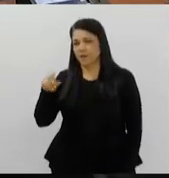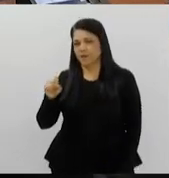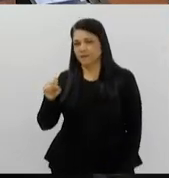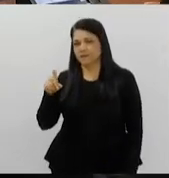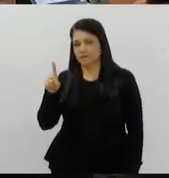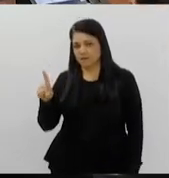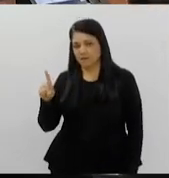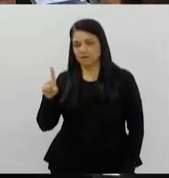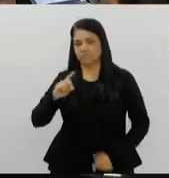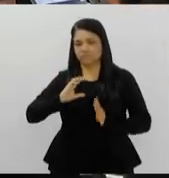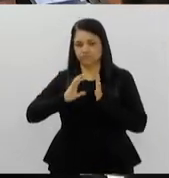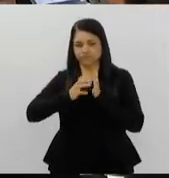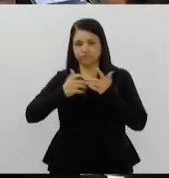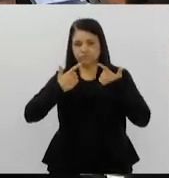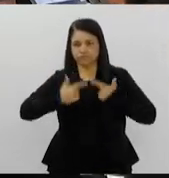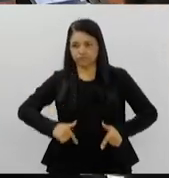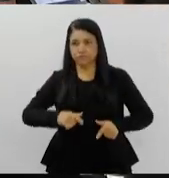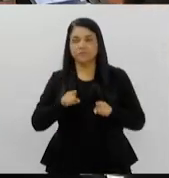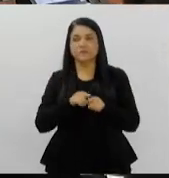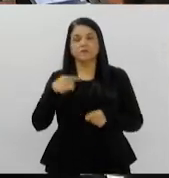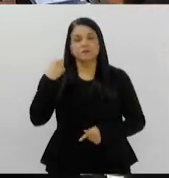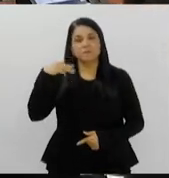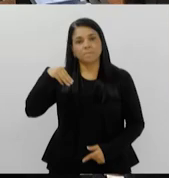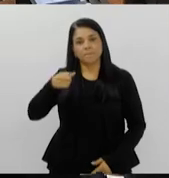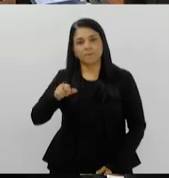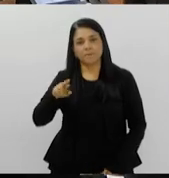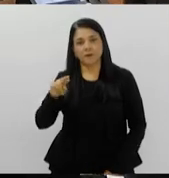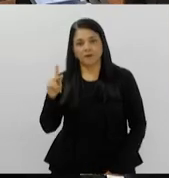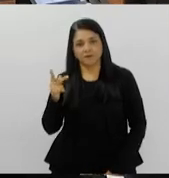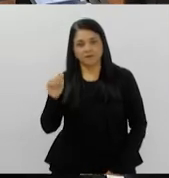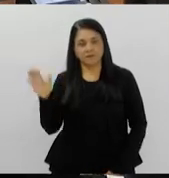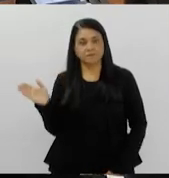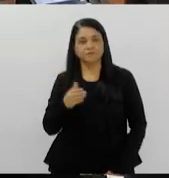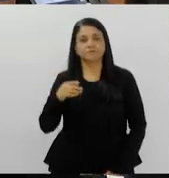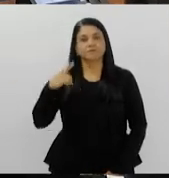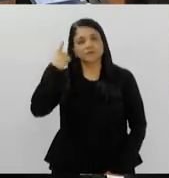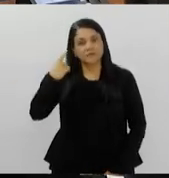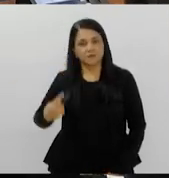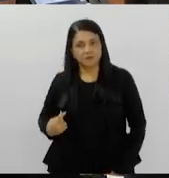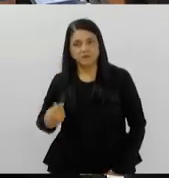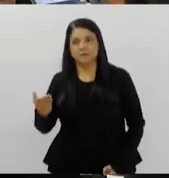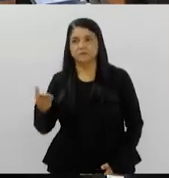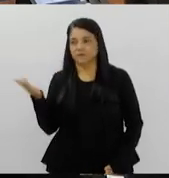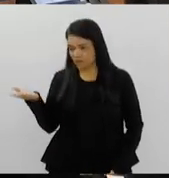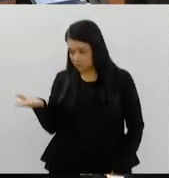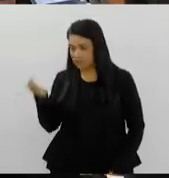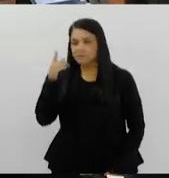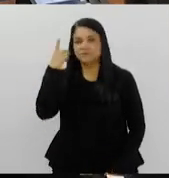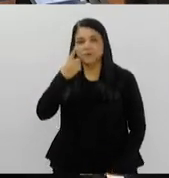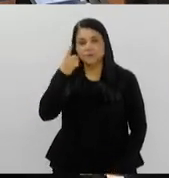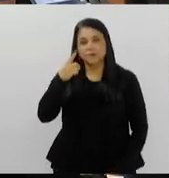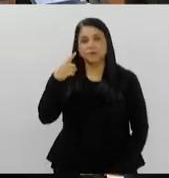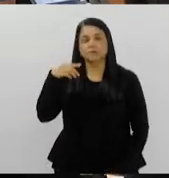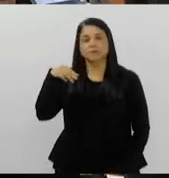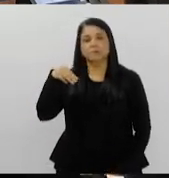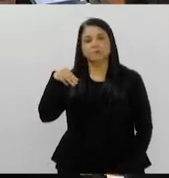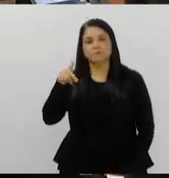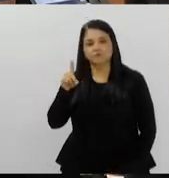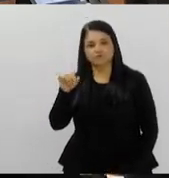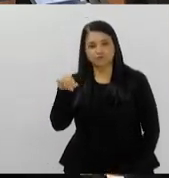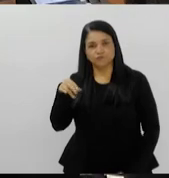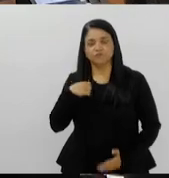Rocha, Dani Balbi, Marcelo Dino, por favor. Presidente, primeiro parabenizar o deputado Brazão